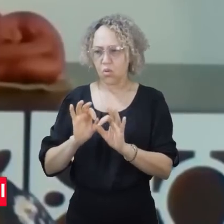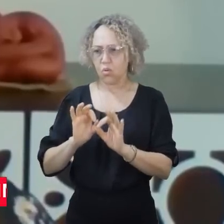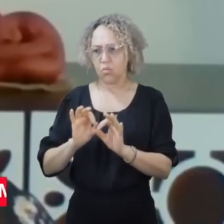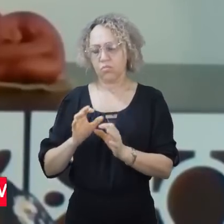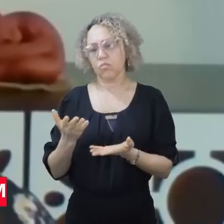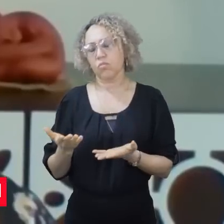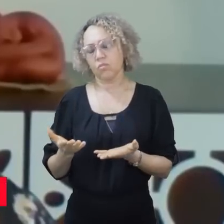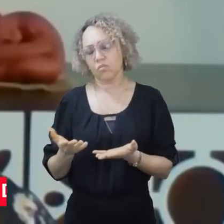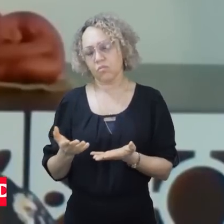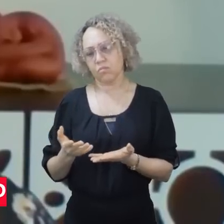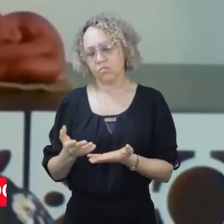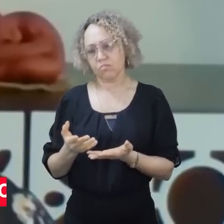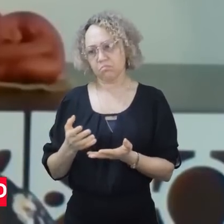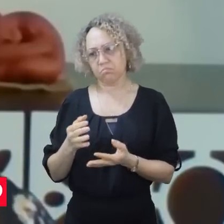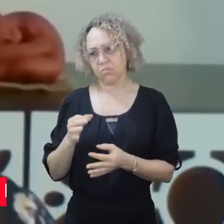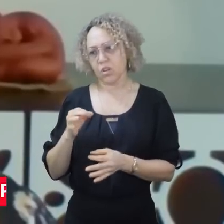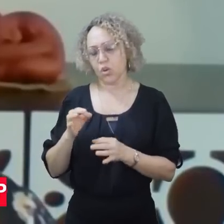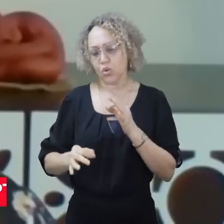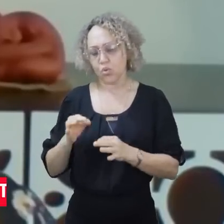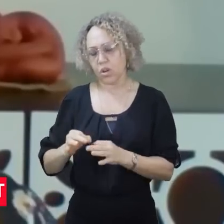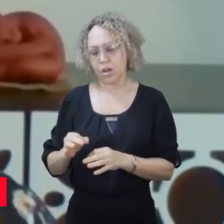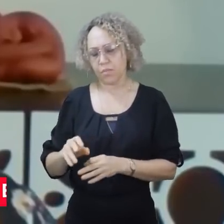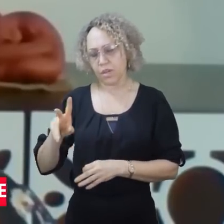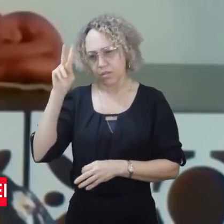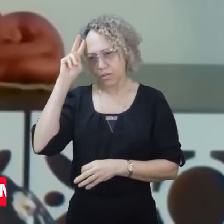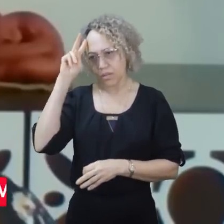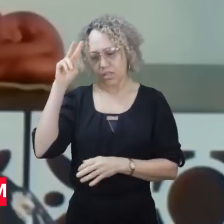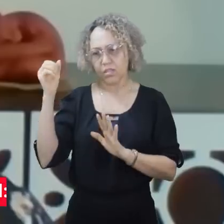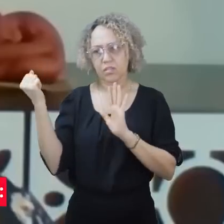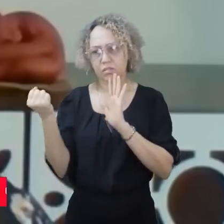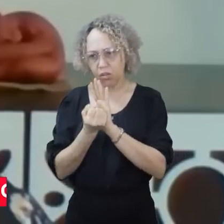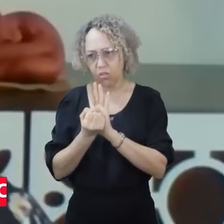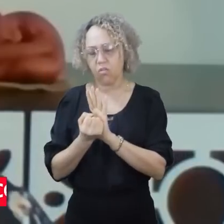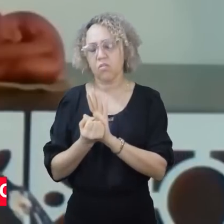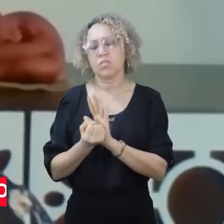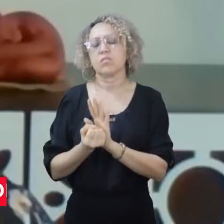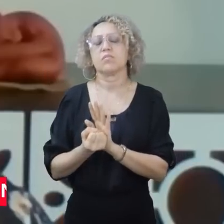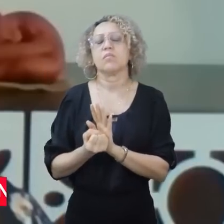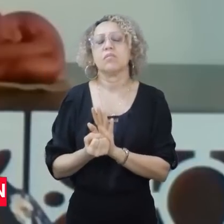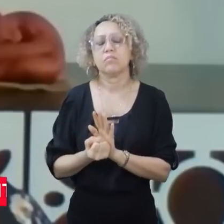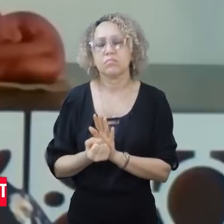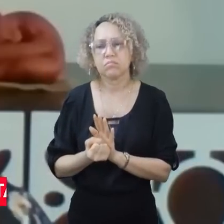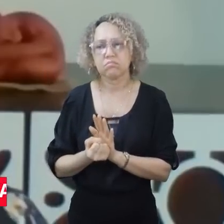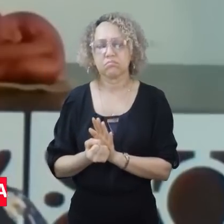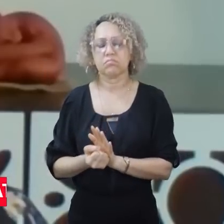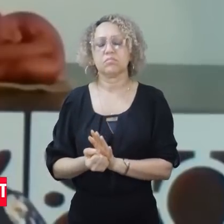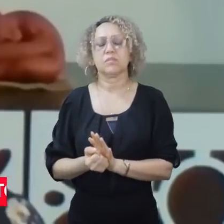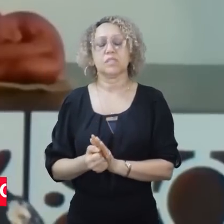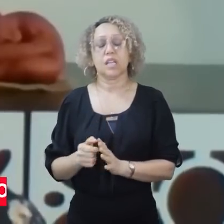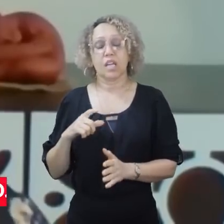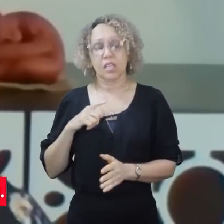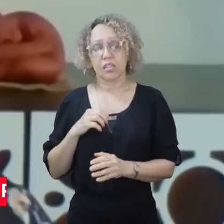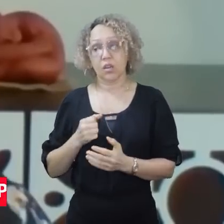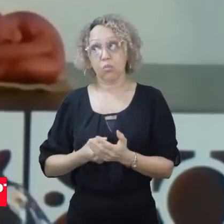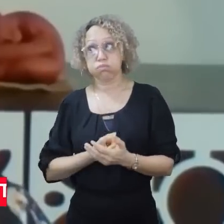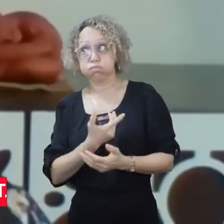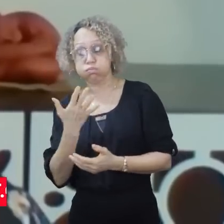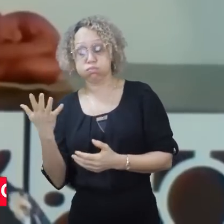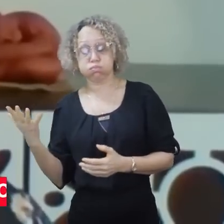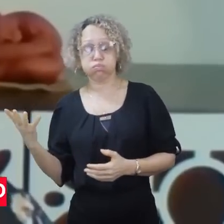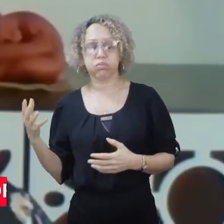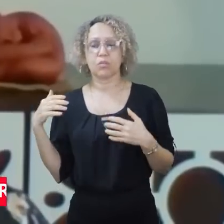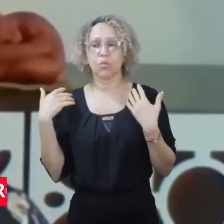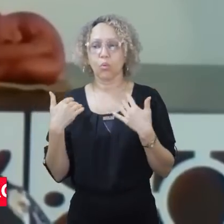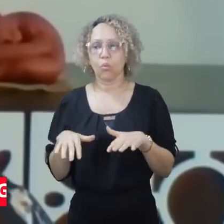que envolve uma quantidade bastante importante, bastante grande de pessoas. Nós